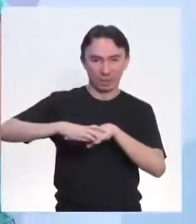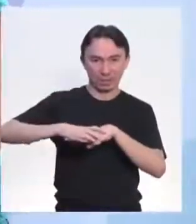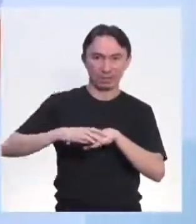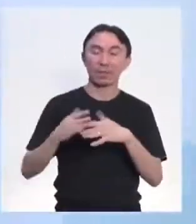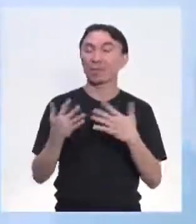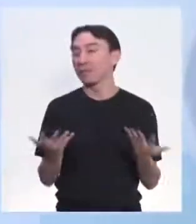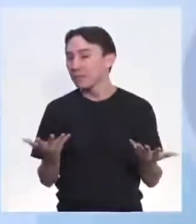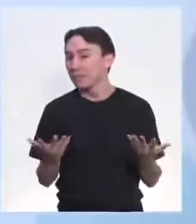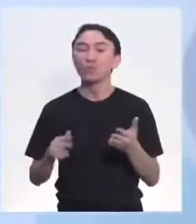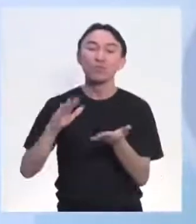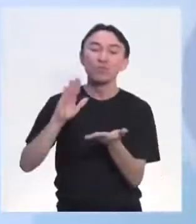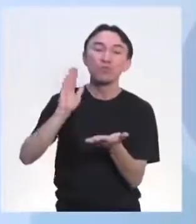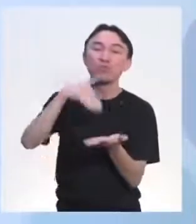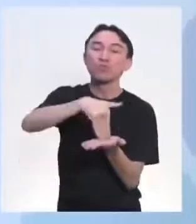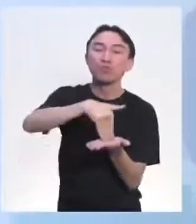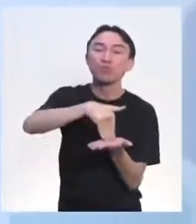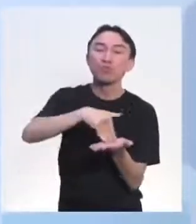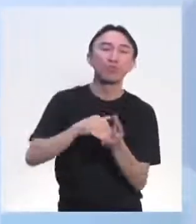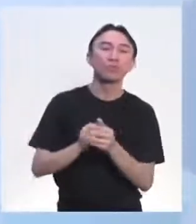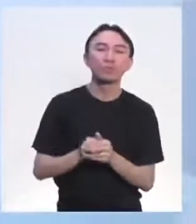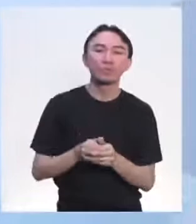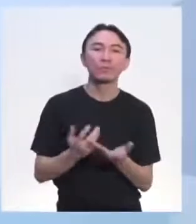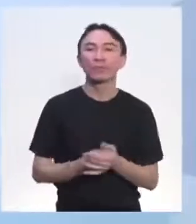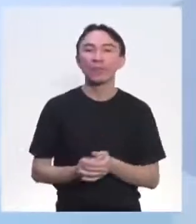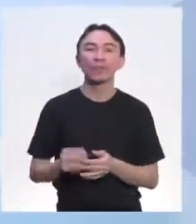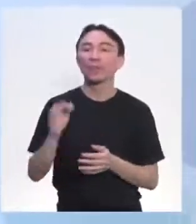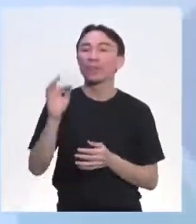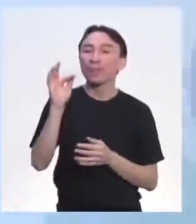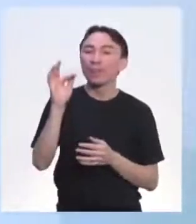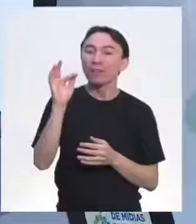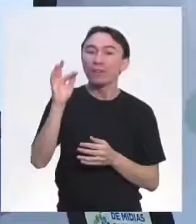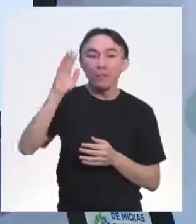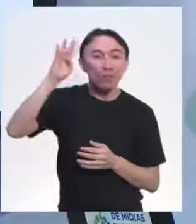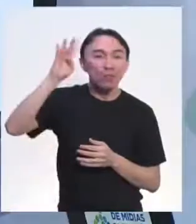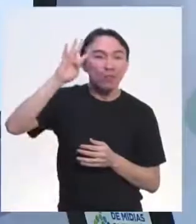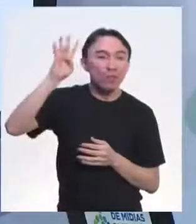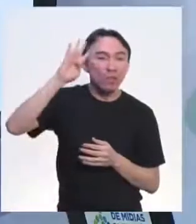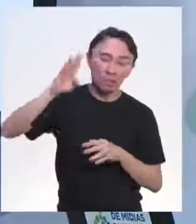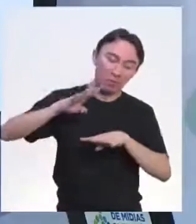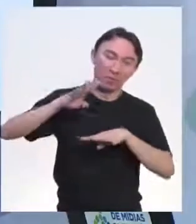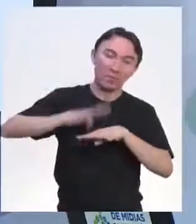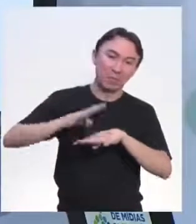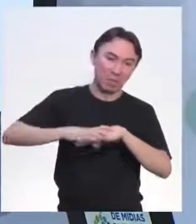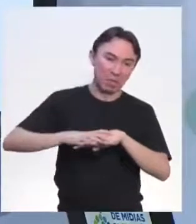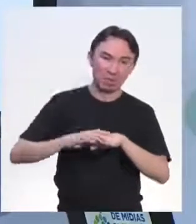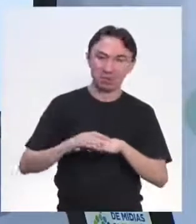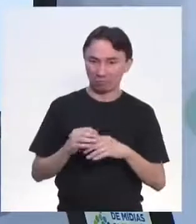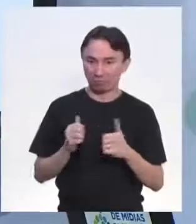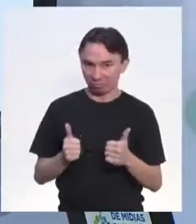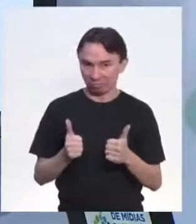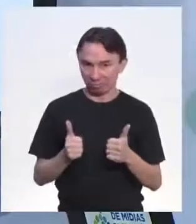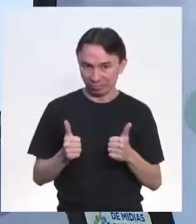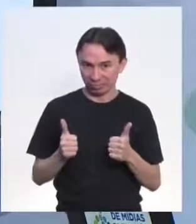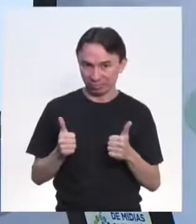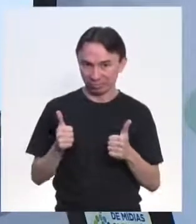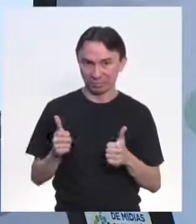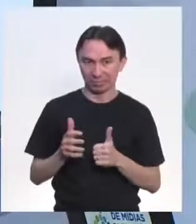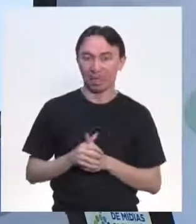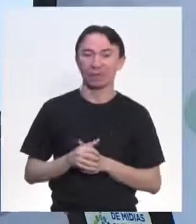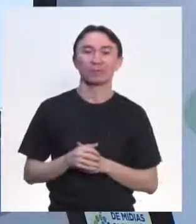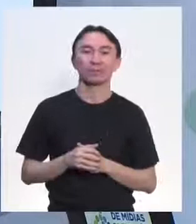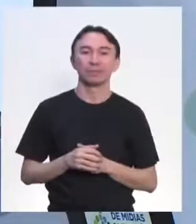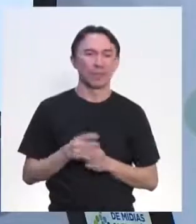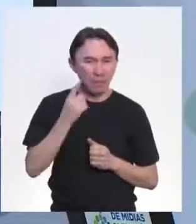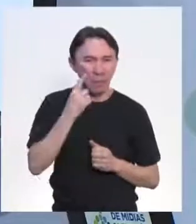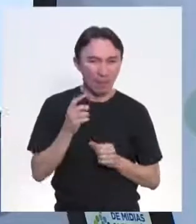E, finalmente, o último agrupamento, filosofia com matemática. Então, filosofia com matemática.